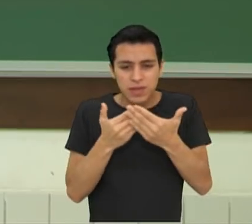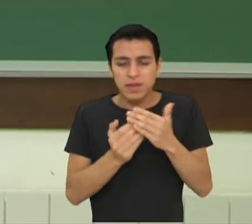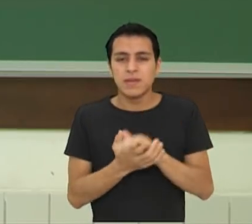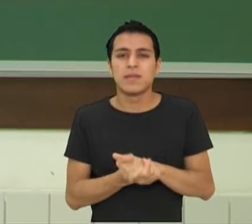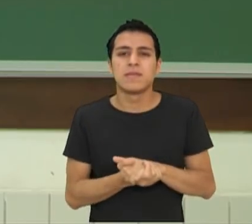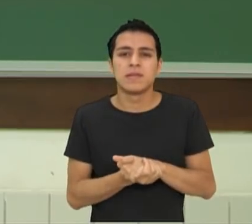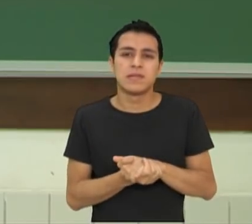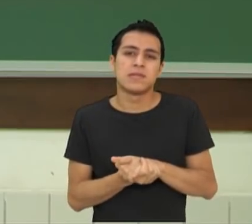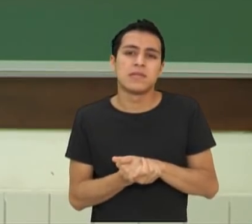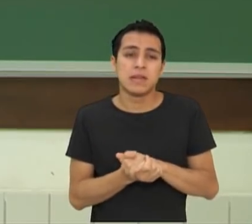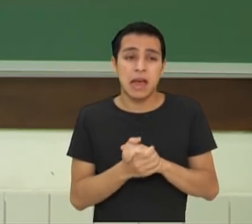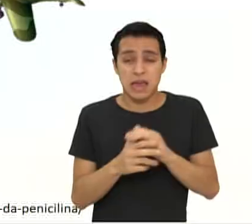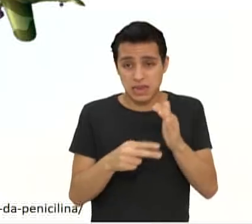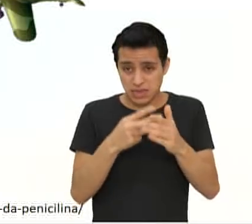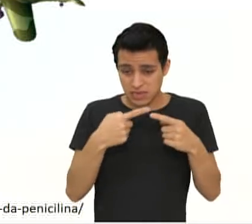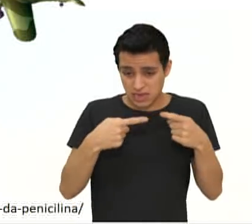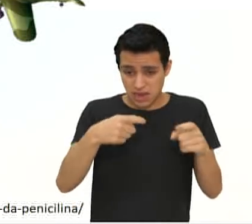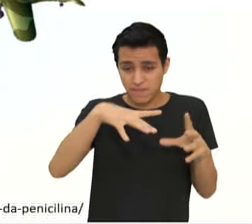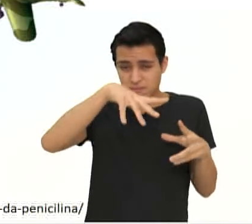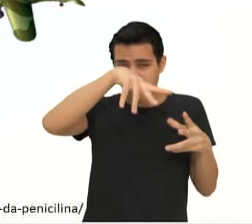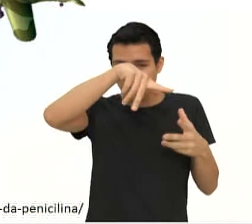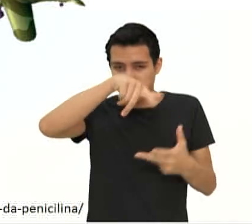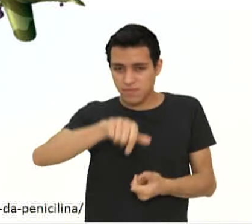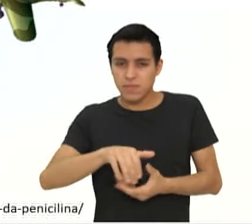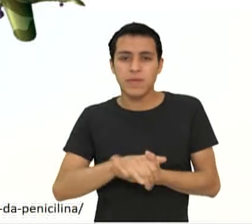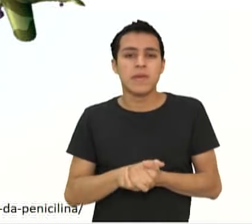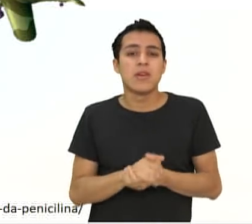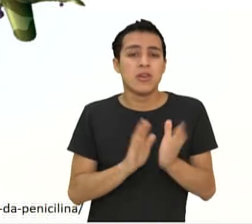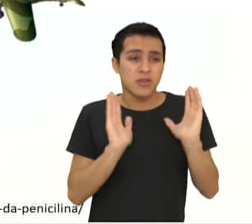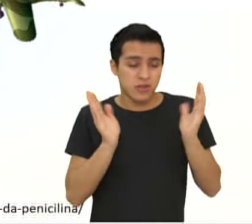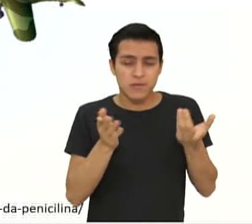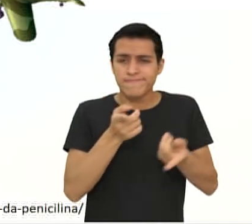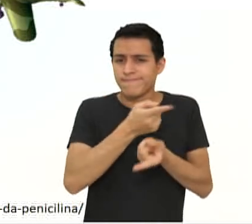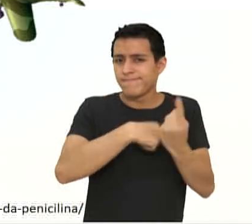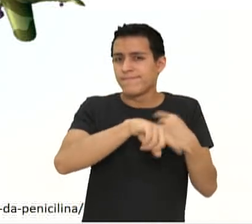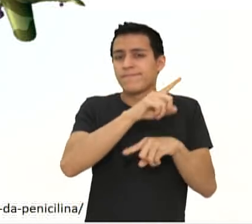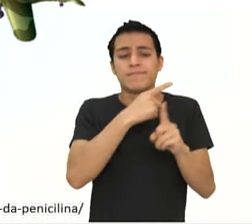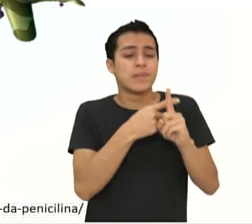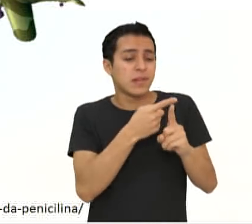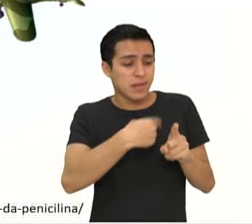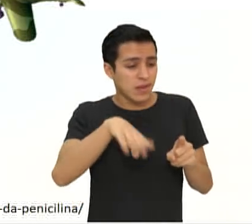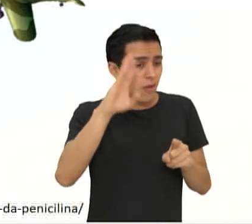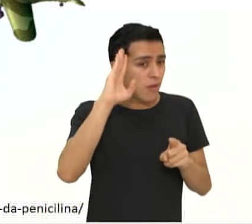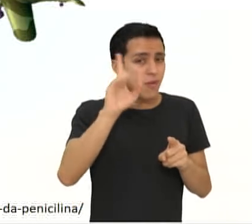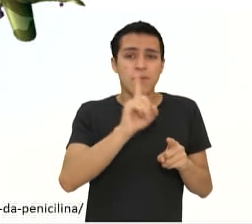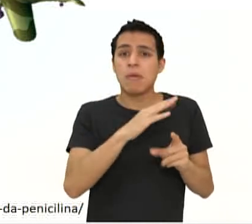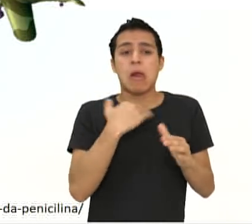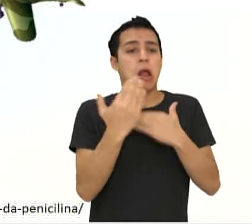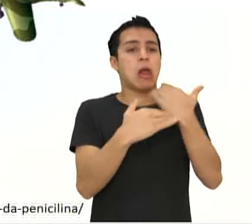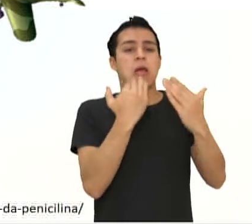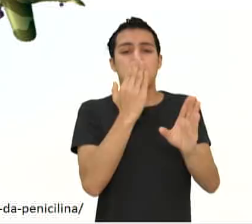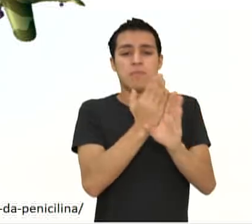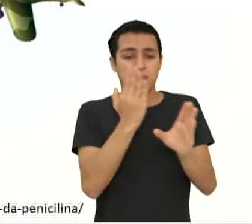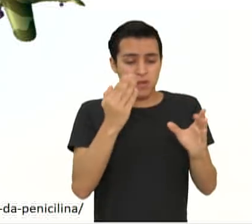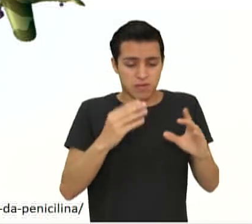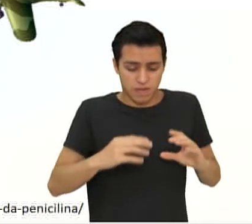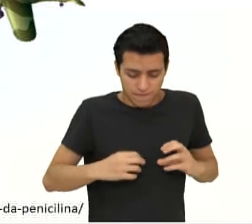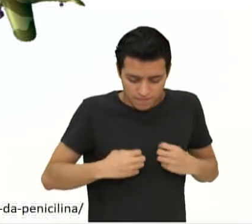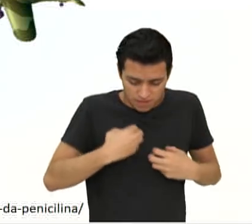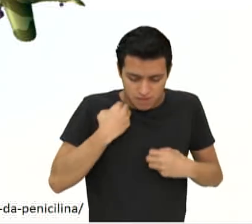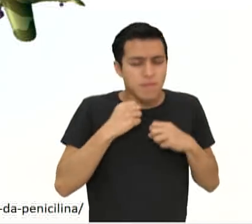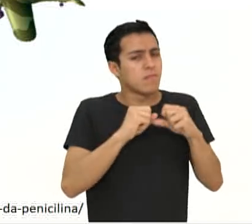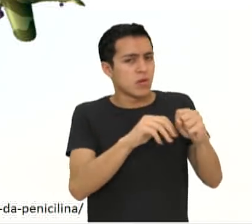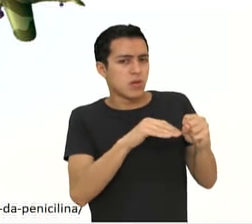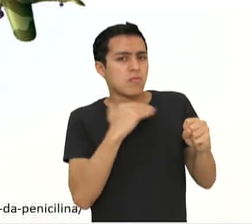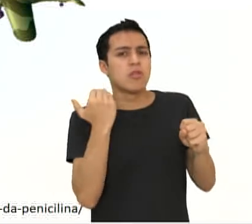E aí, quando foi lá na Segunda Guerra Mundial, já foi uma revolução, porque os soldados não mais morriam por infecção, eles